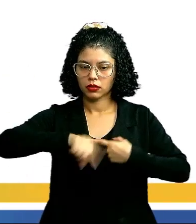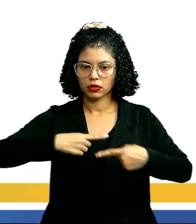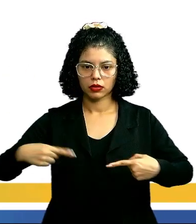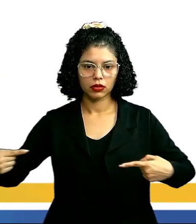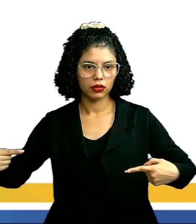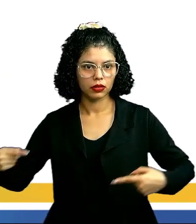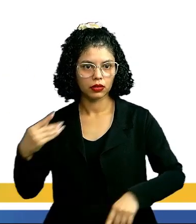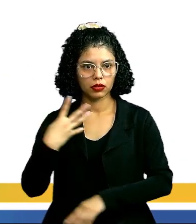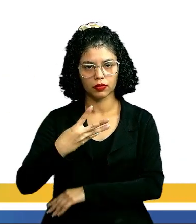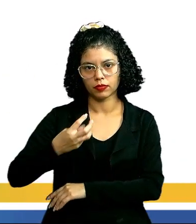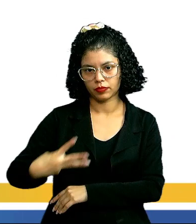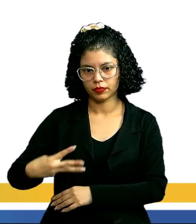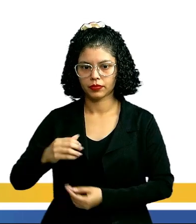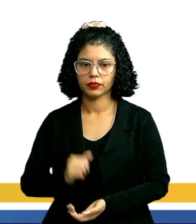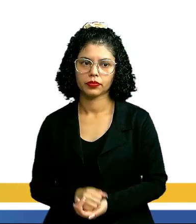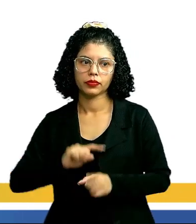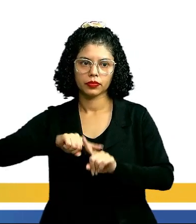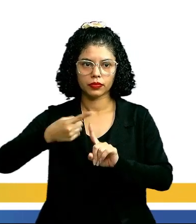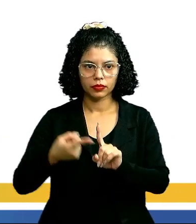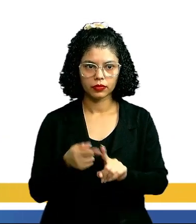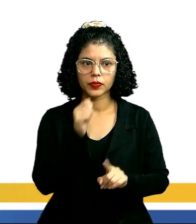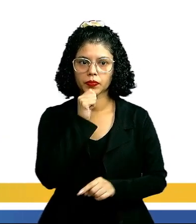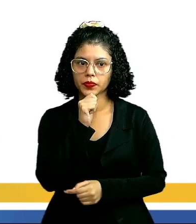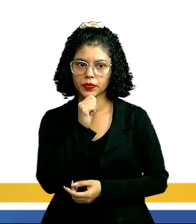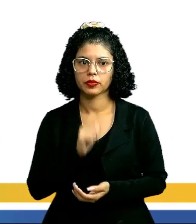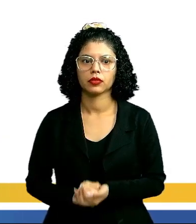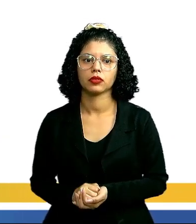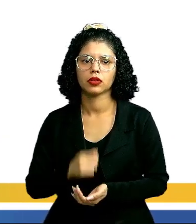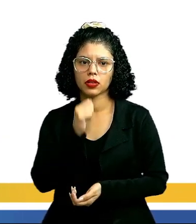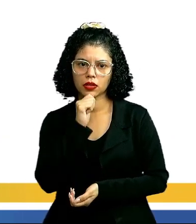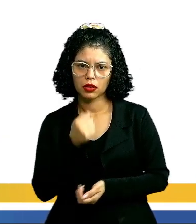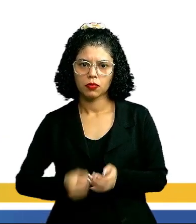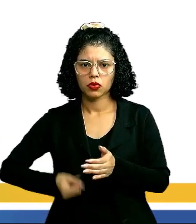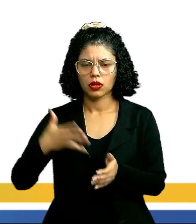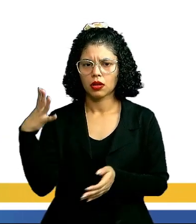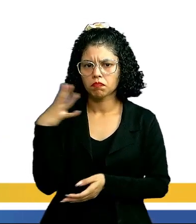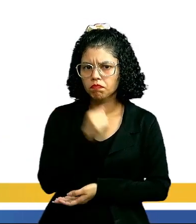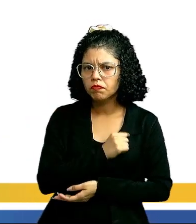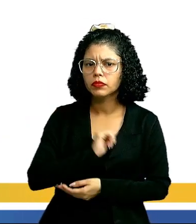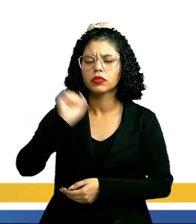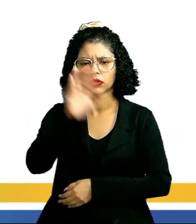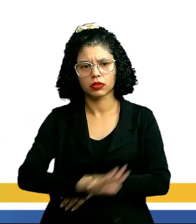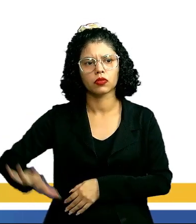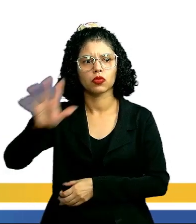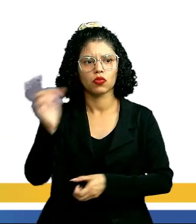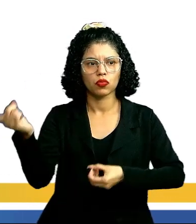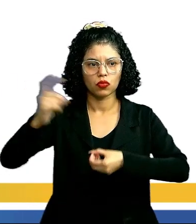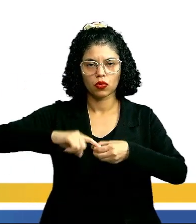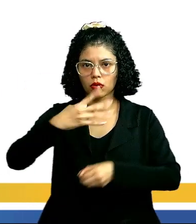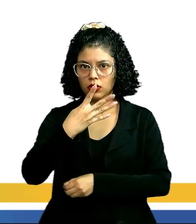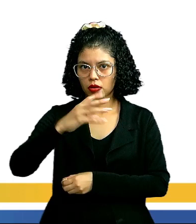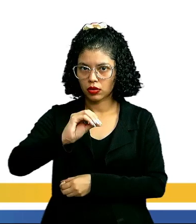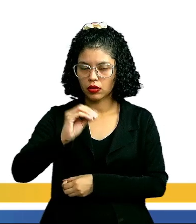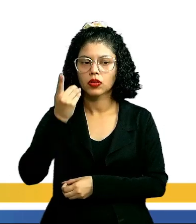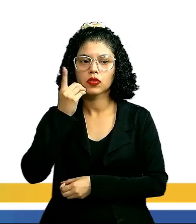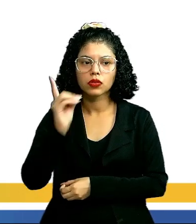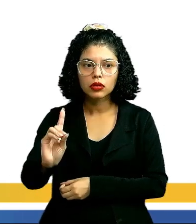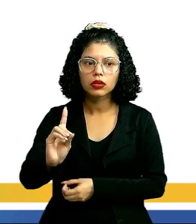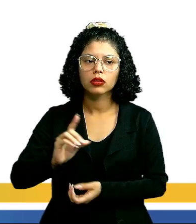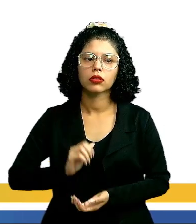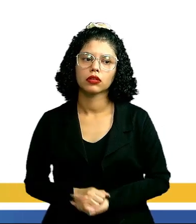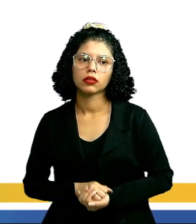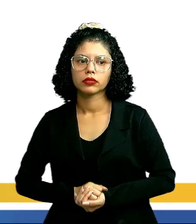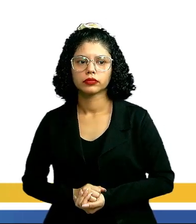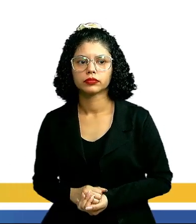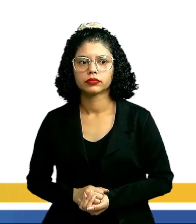página 43. De gestação dos marsupiais, costuma ser muito breve. Em geral, já falamos disso, hein? Por